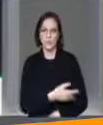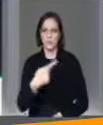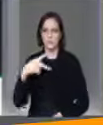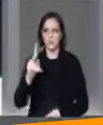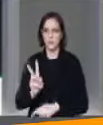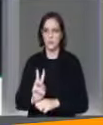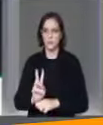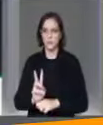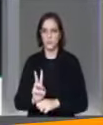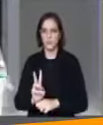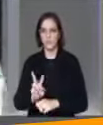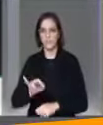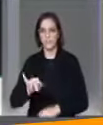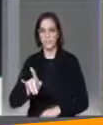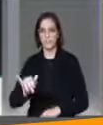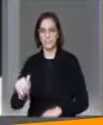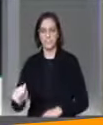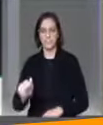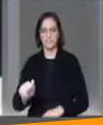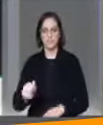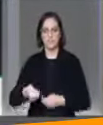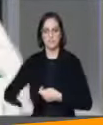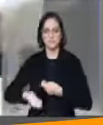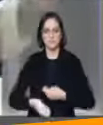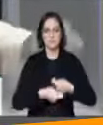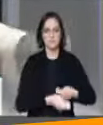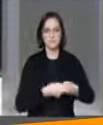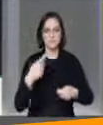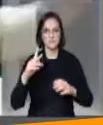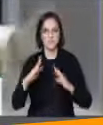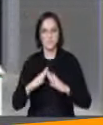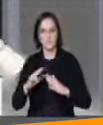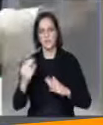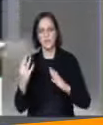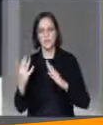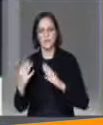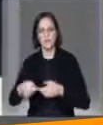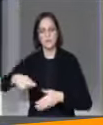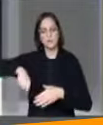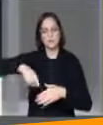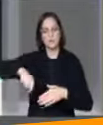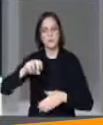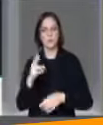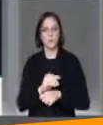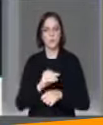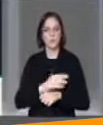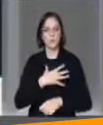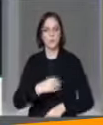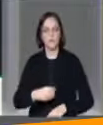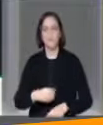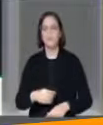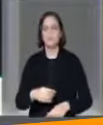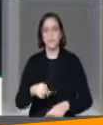porteiro eu seu vigia o seu primeiro a sua doméstica cozinheira bar estão à